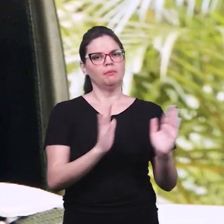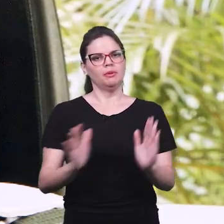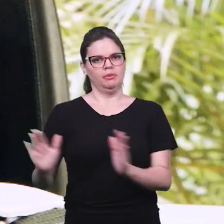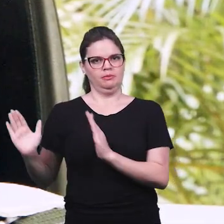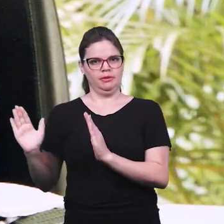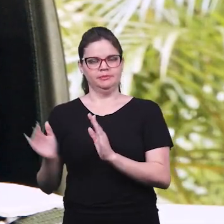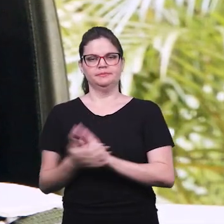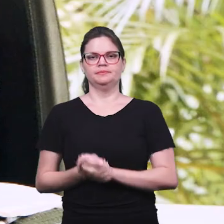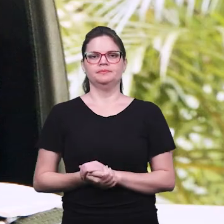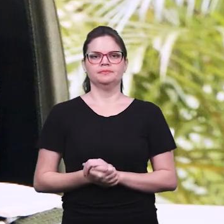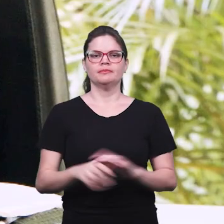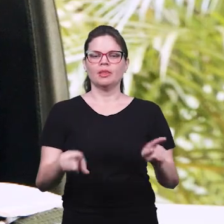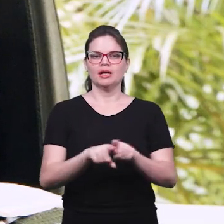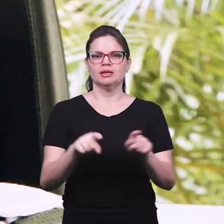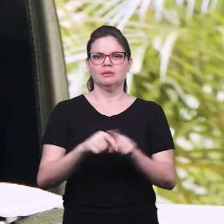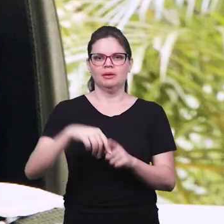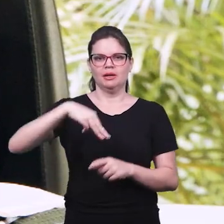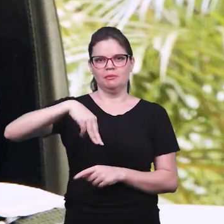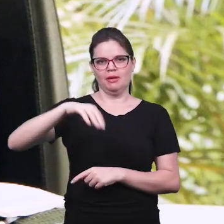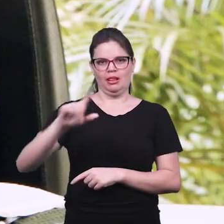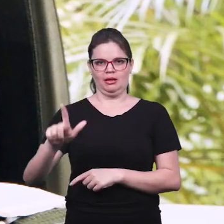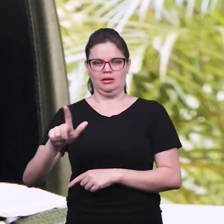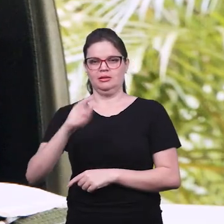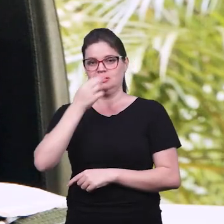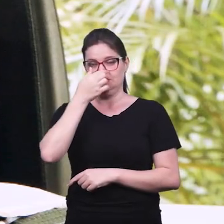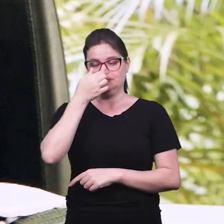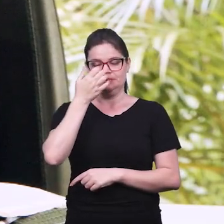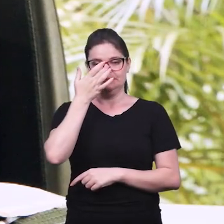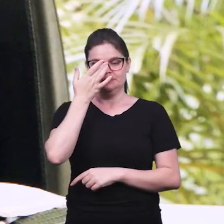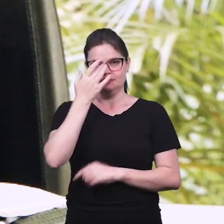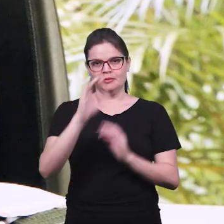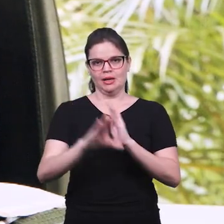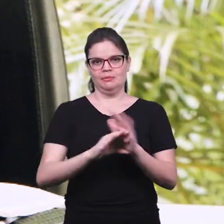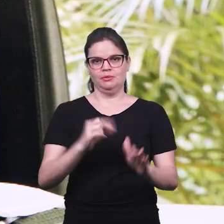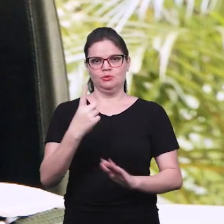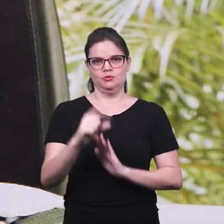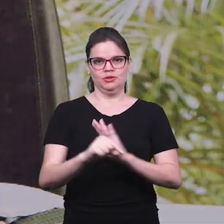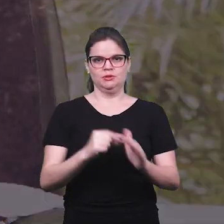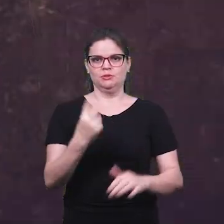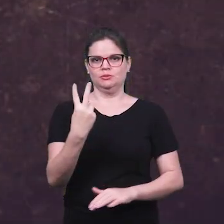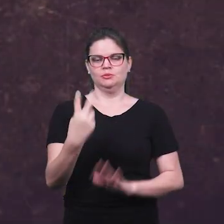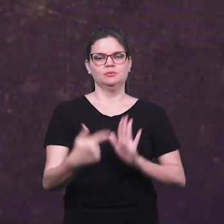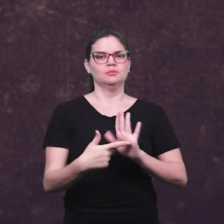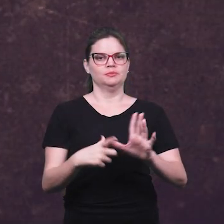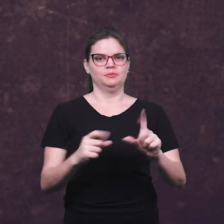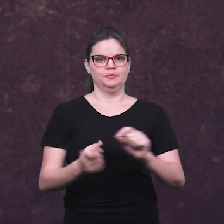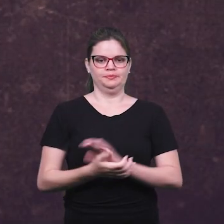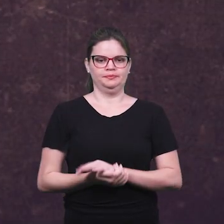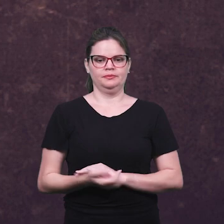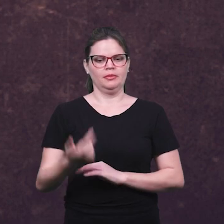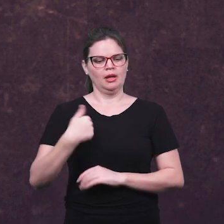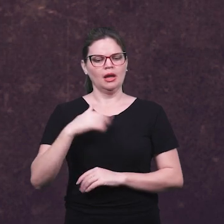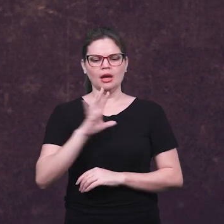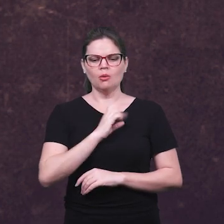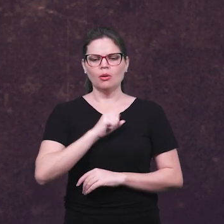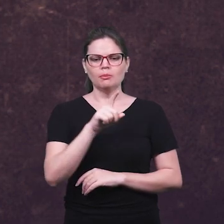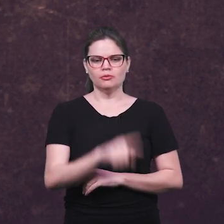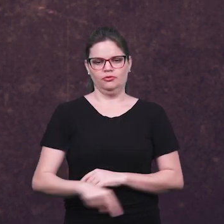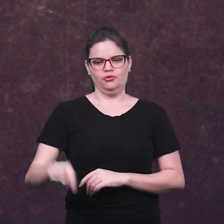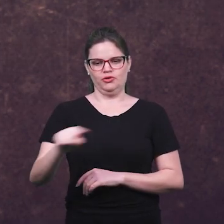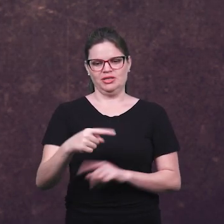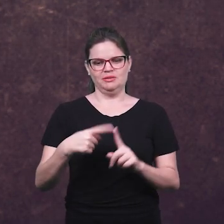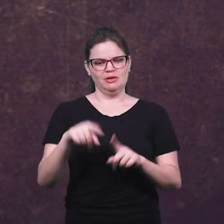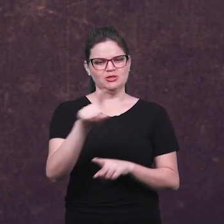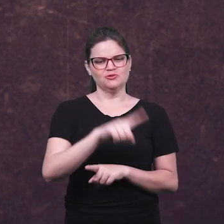Depois, já indo em Malaquias, que é o último livro da Bíblia, Malaquias 1,2 diz assim: e vos tenho amado, diz o Senhor, mas